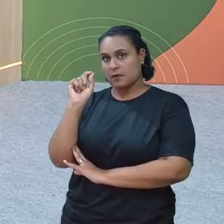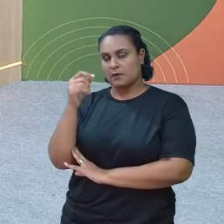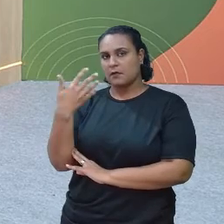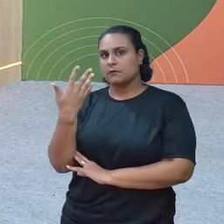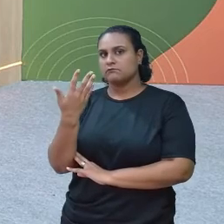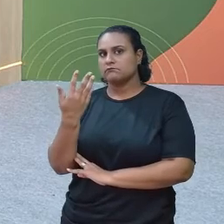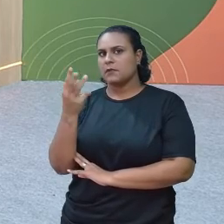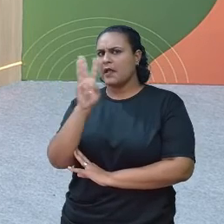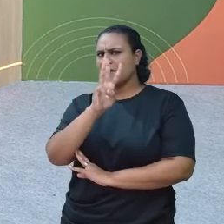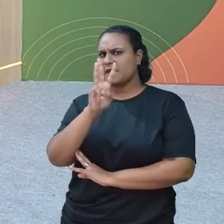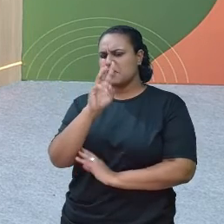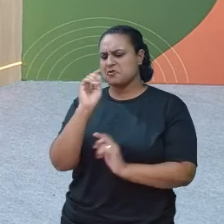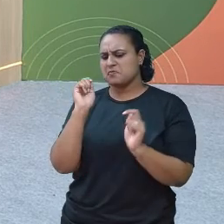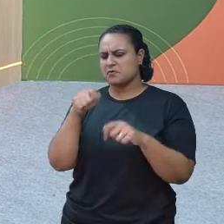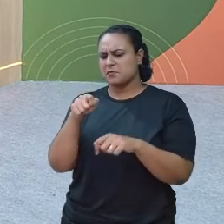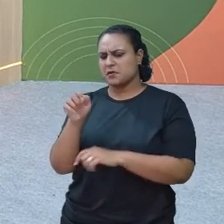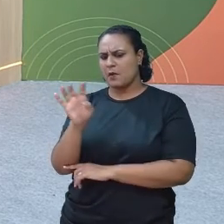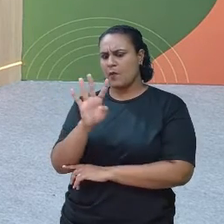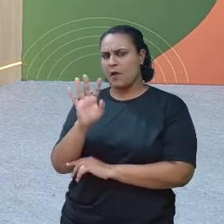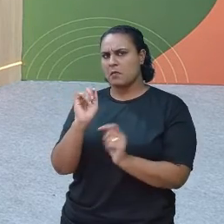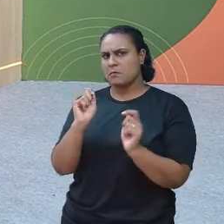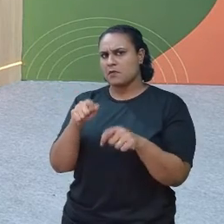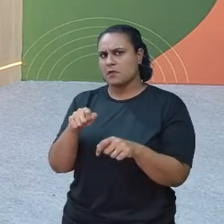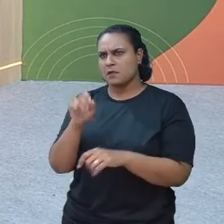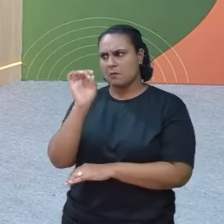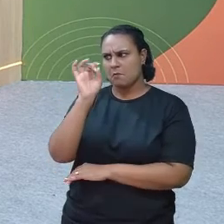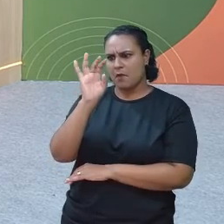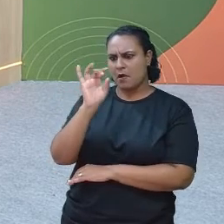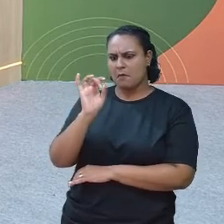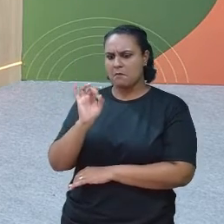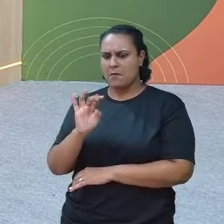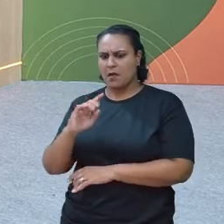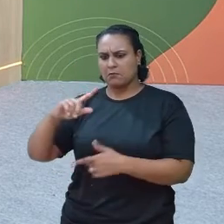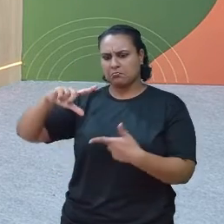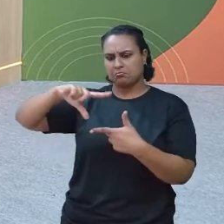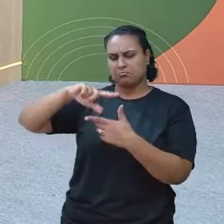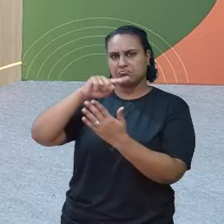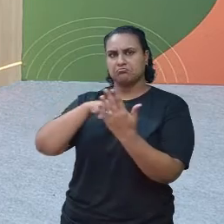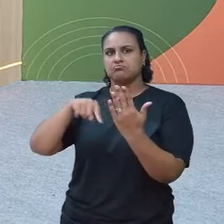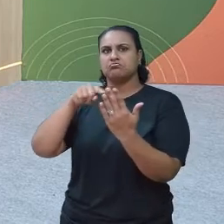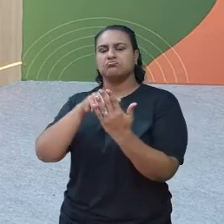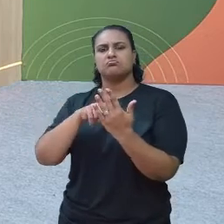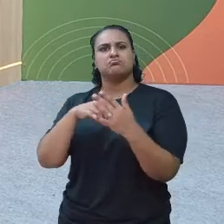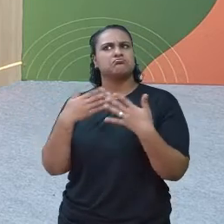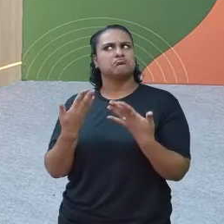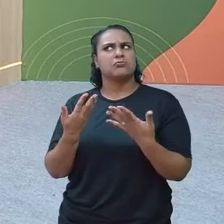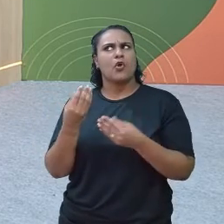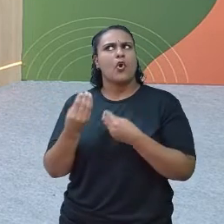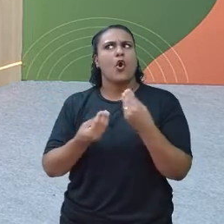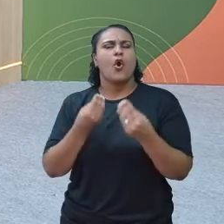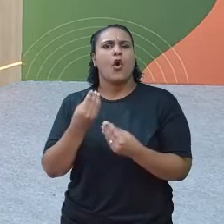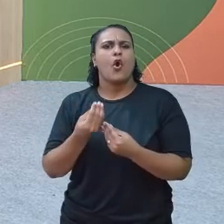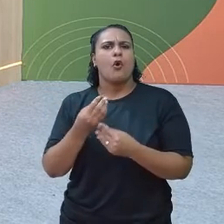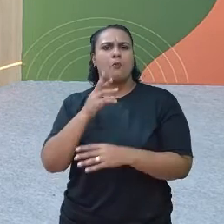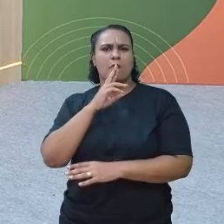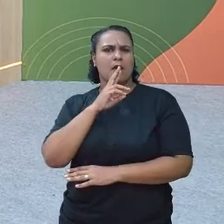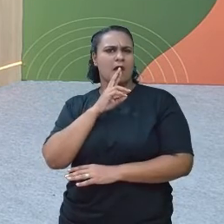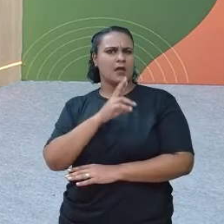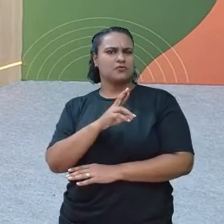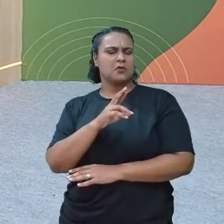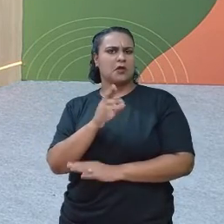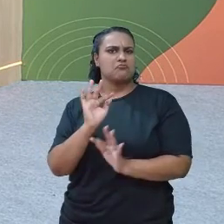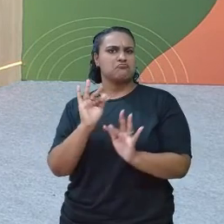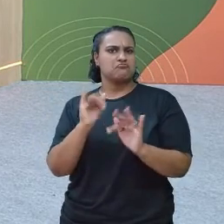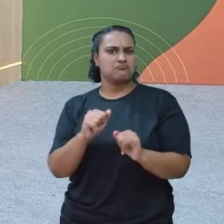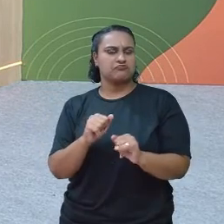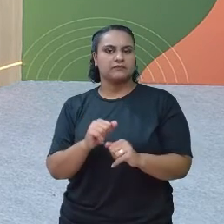3 maneiras e essas 4 maneiras de cada uma dessas regiões são levadas a 12 maneiras do resultado